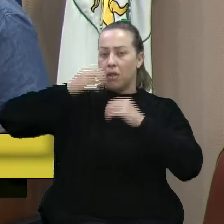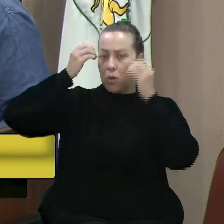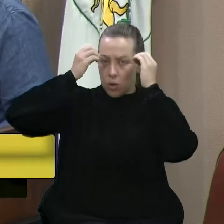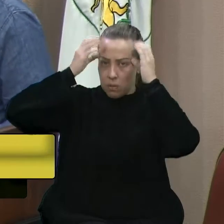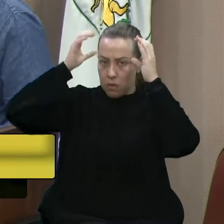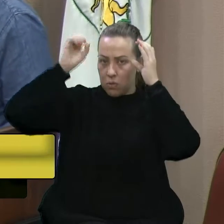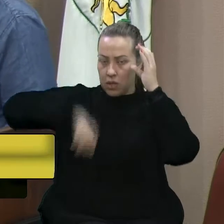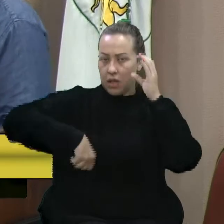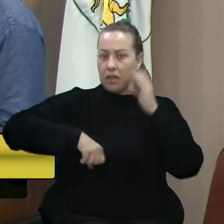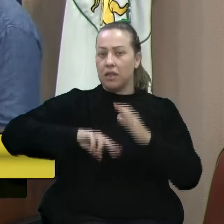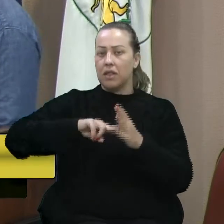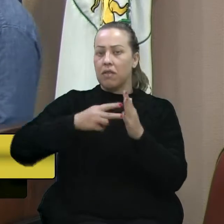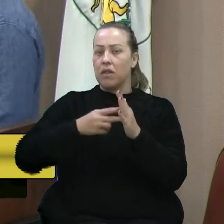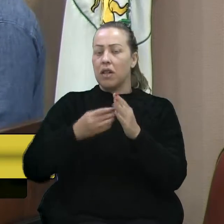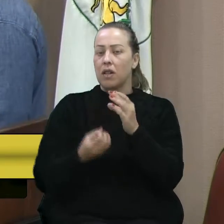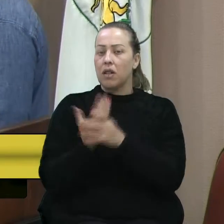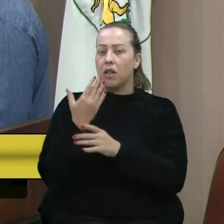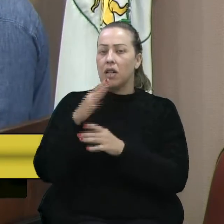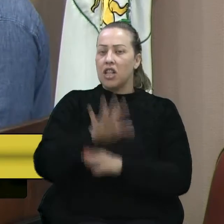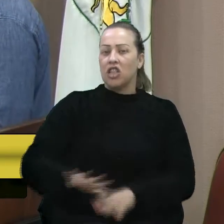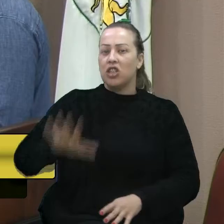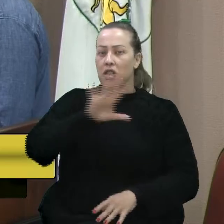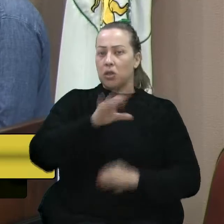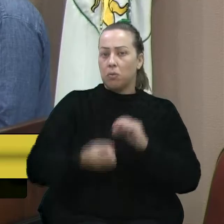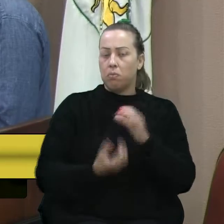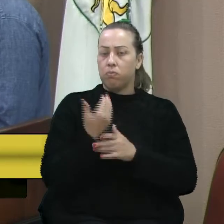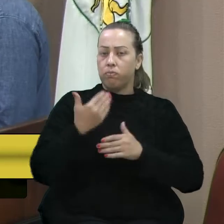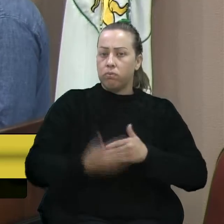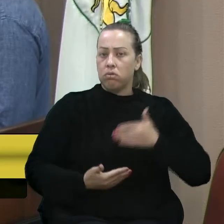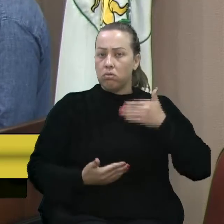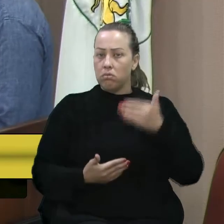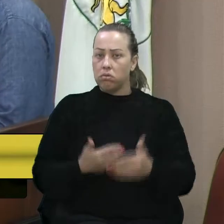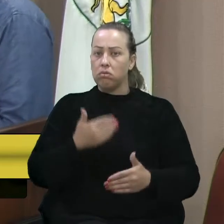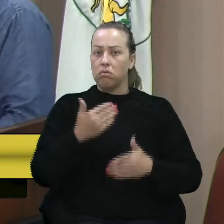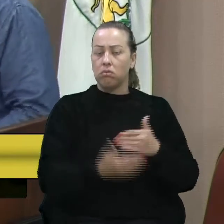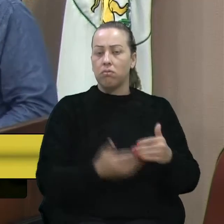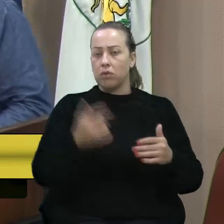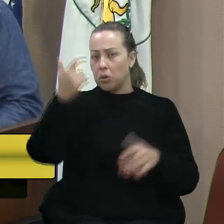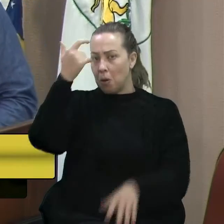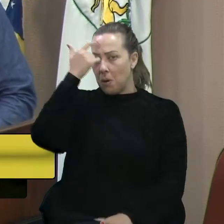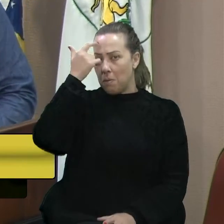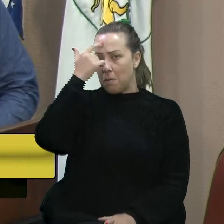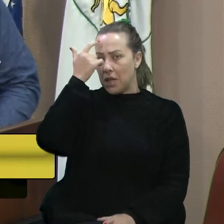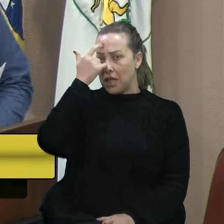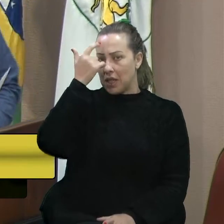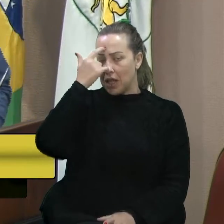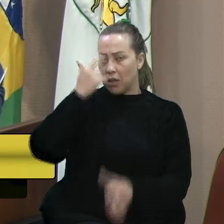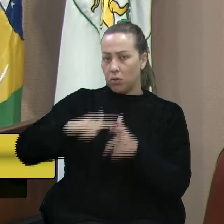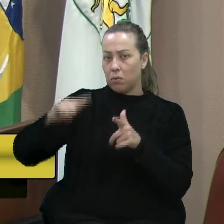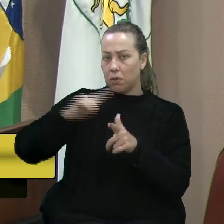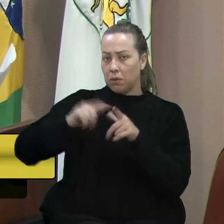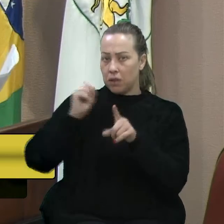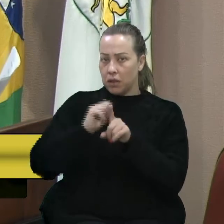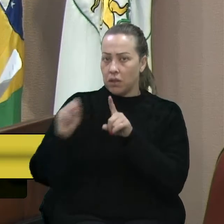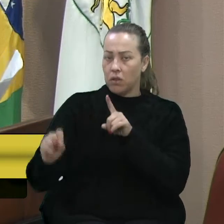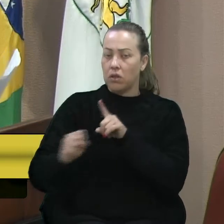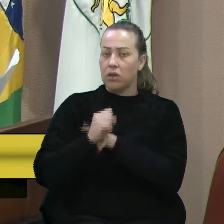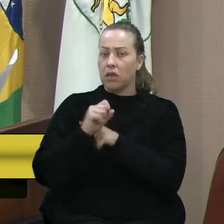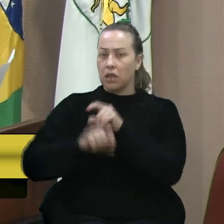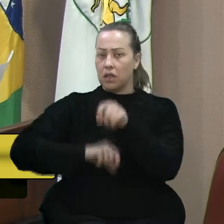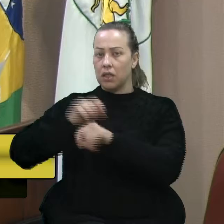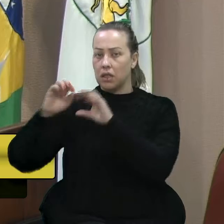esse conhecimento surge de um tema gerador, surge de pensar nos problemas da sociedade,